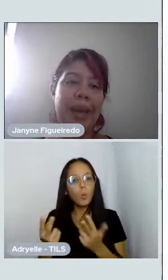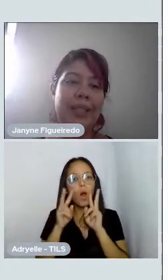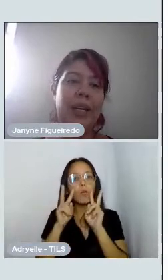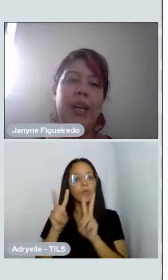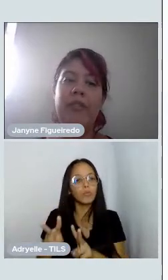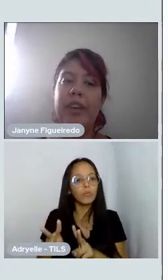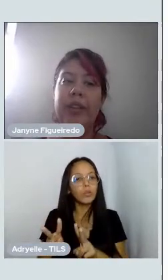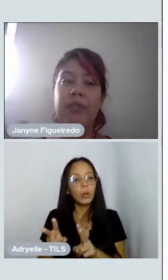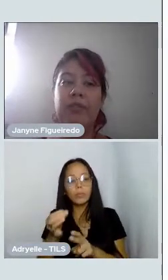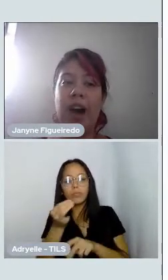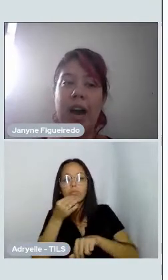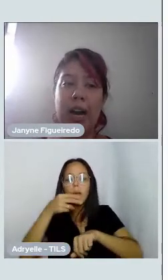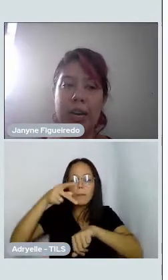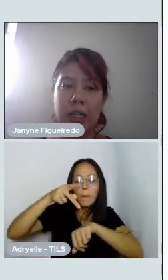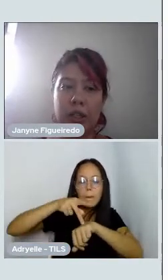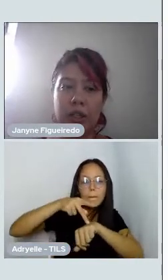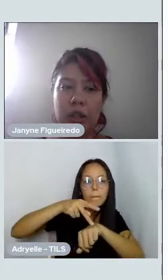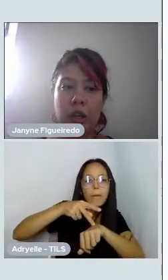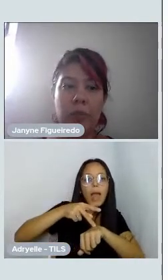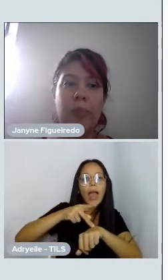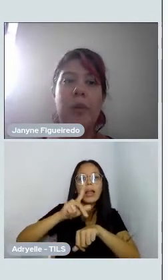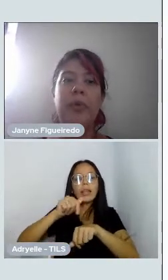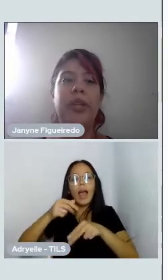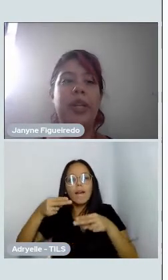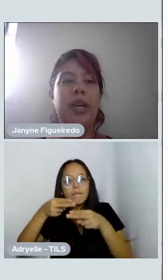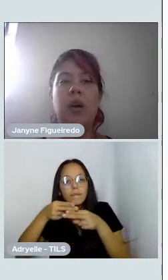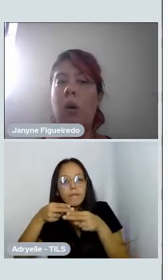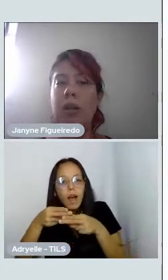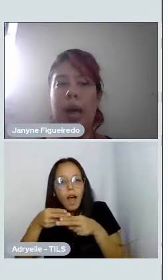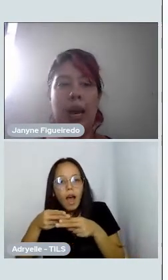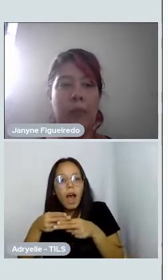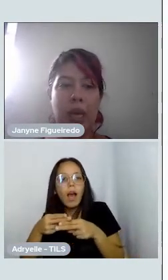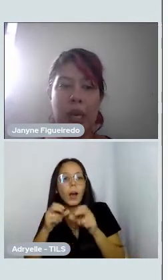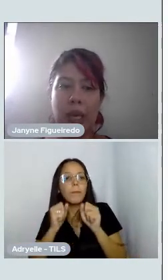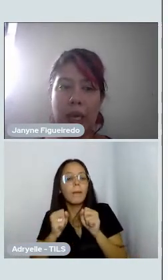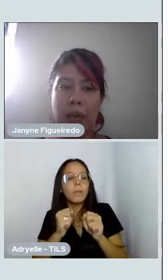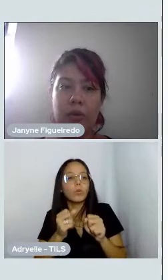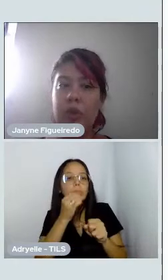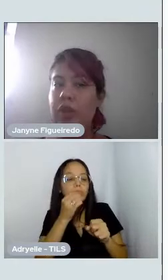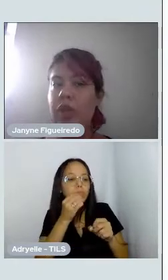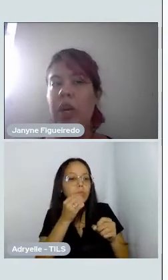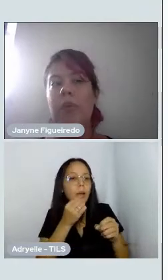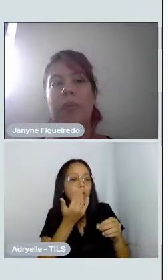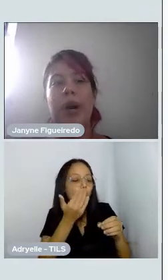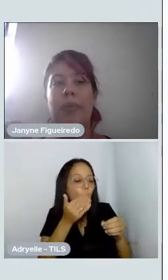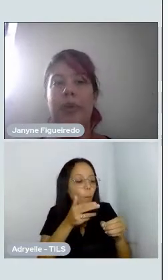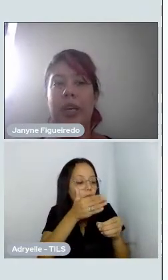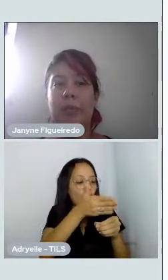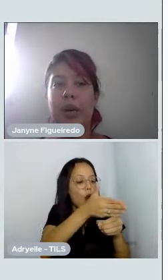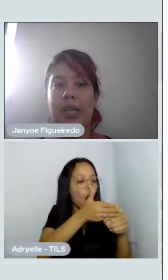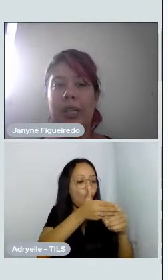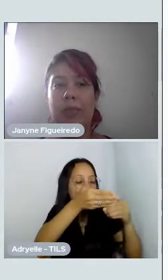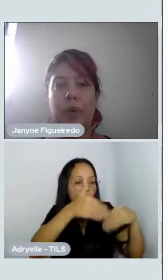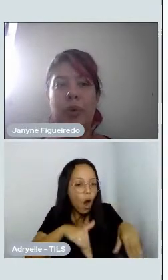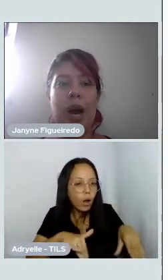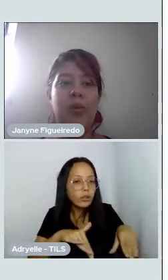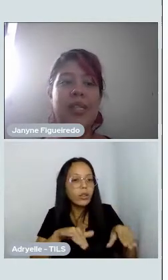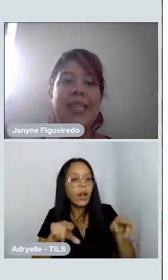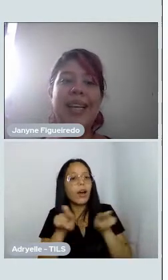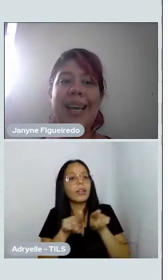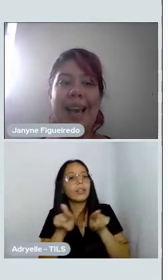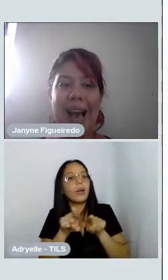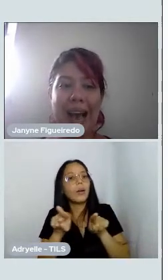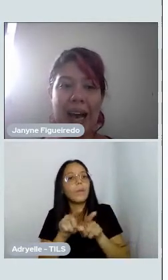através de pedra. Eram feitas facas para poder cortar alimentos, para poder, por